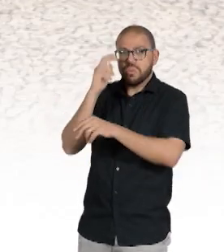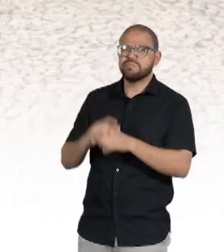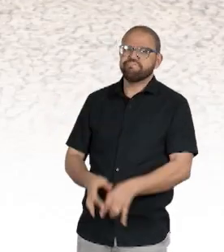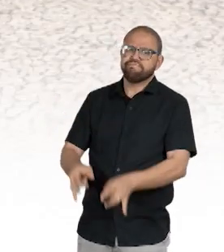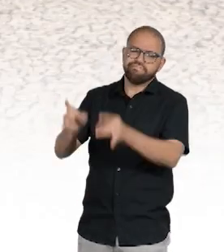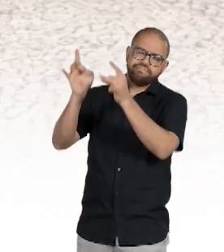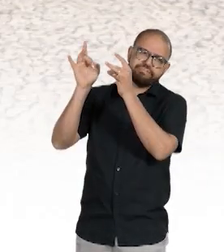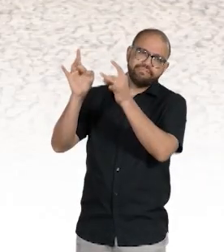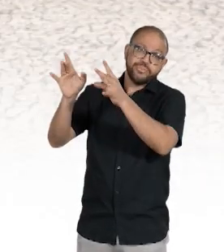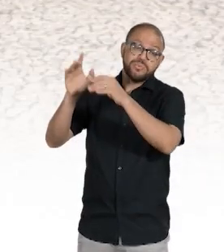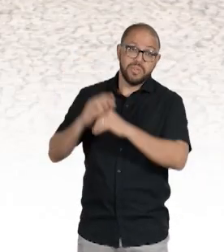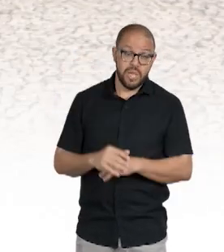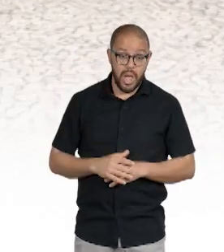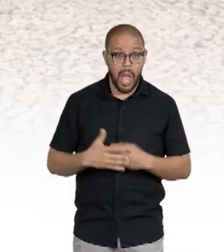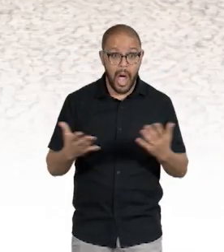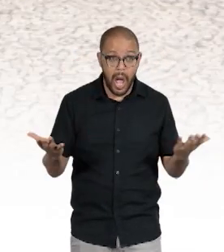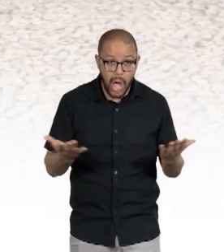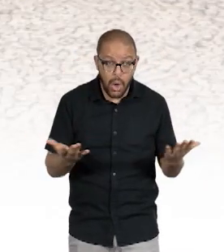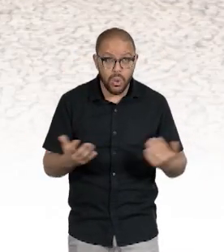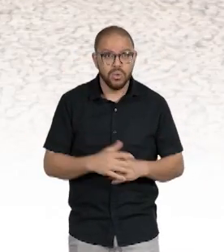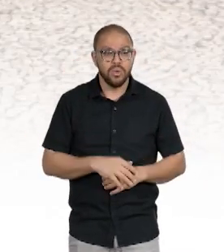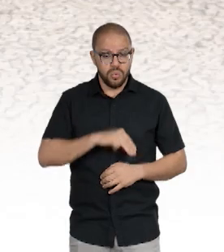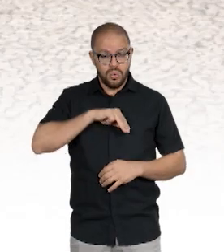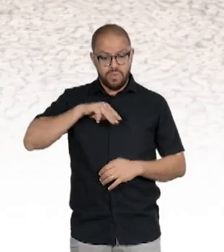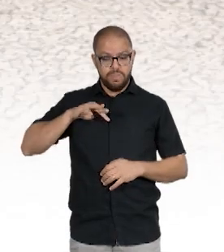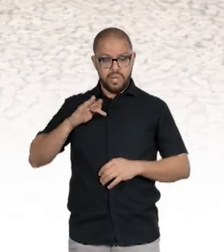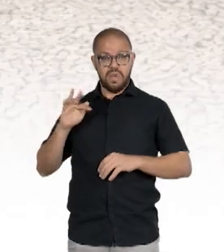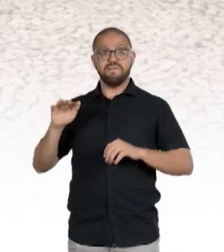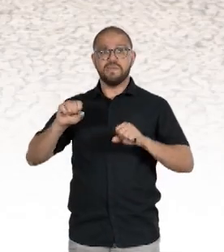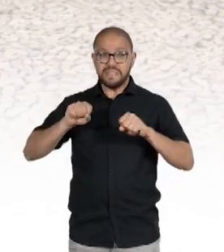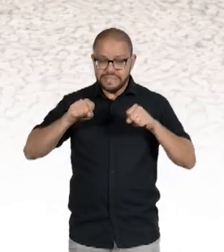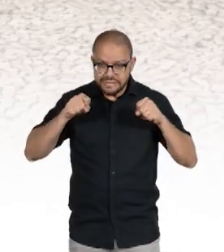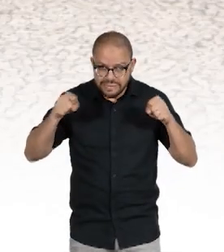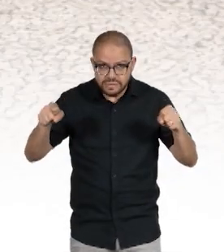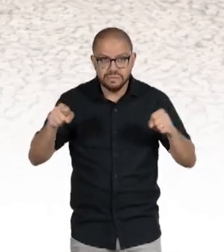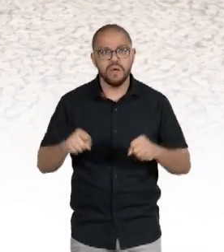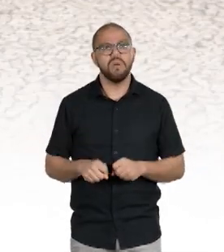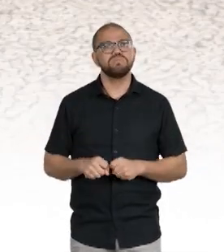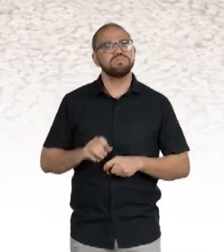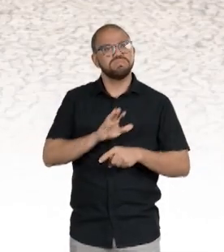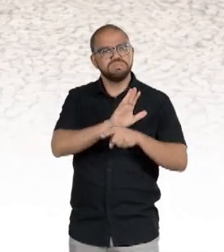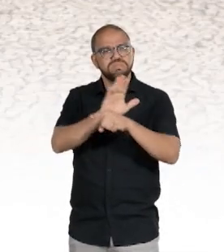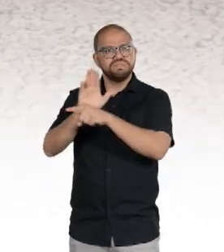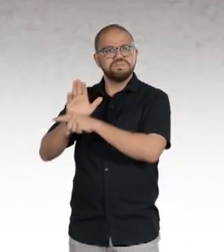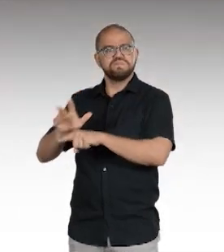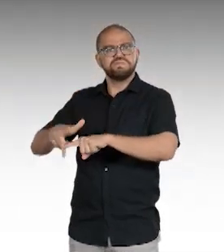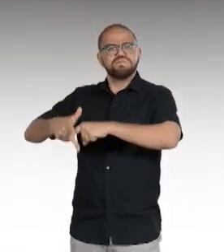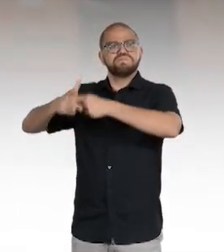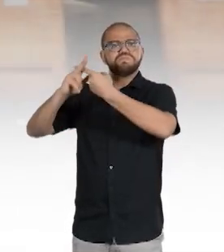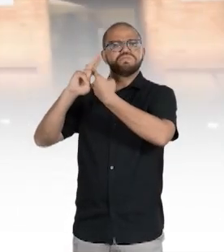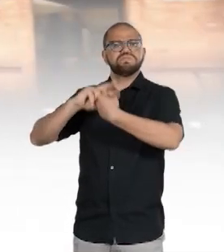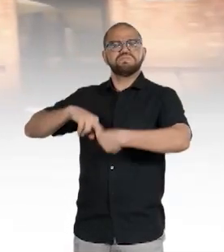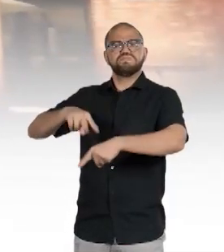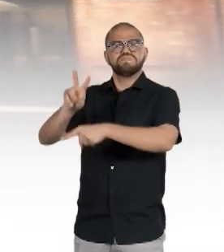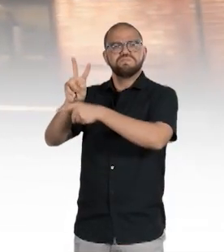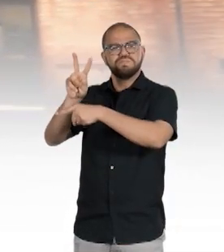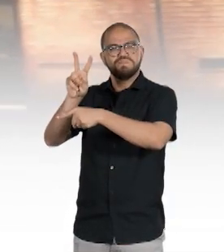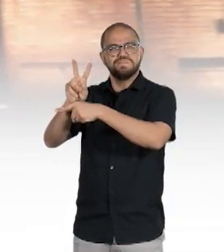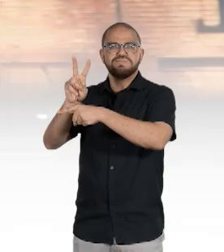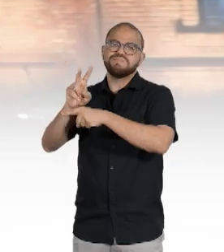estava abandonado. Agora, após as ações determinadas pelo MPF, ele está preservado.